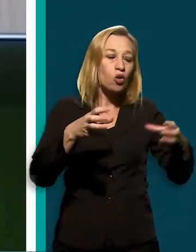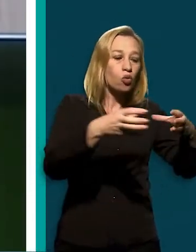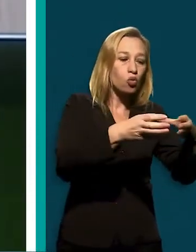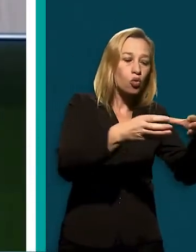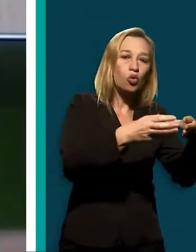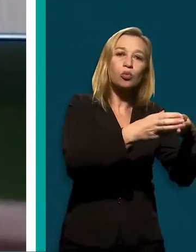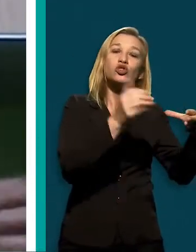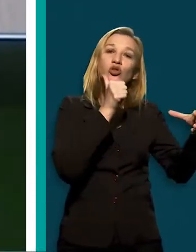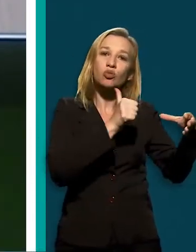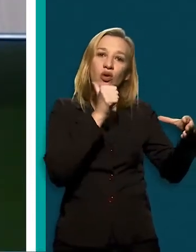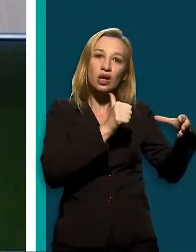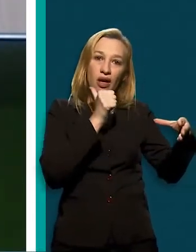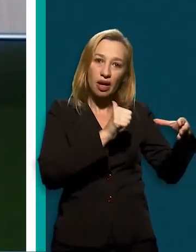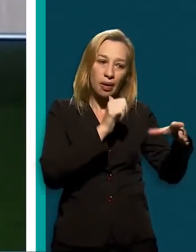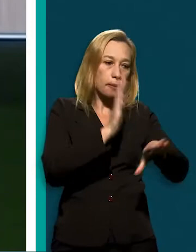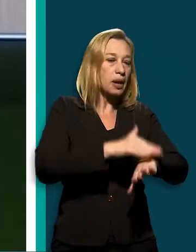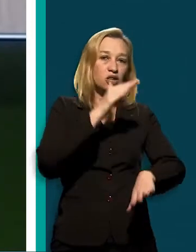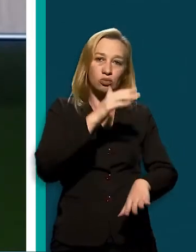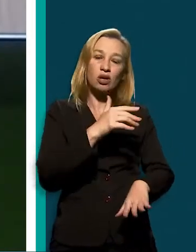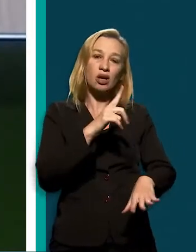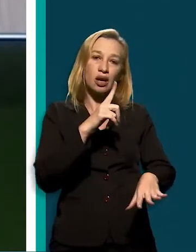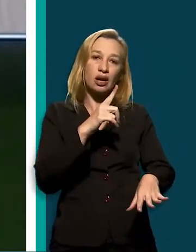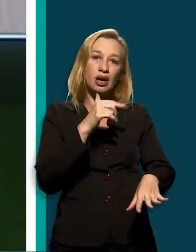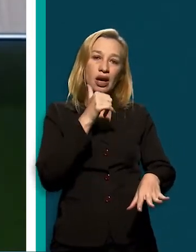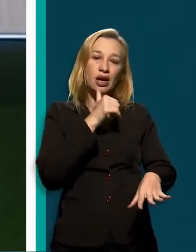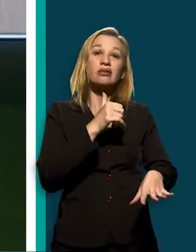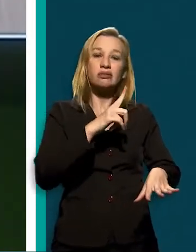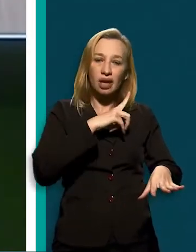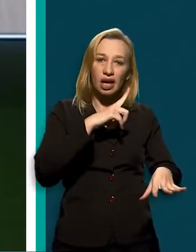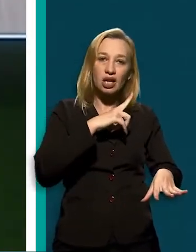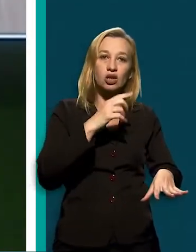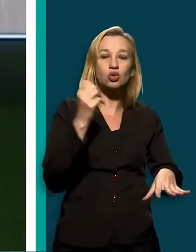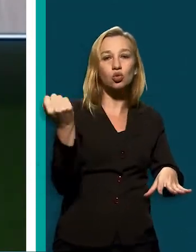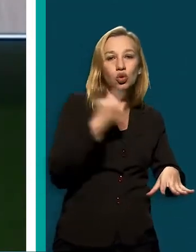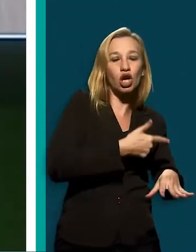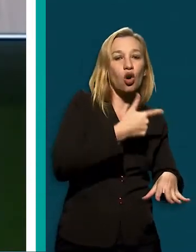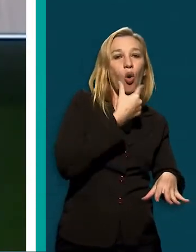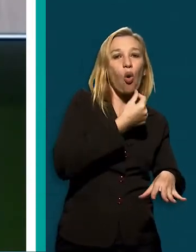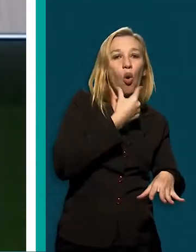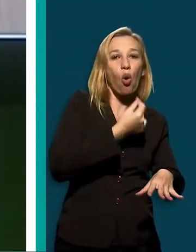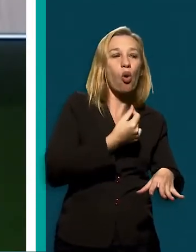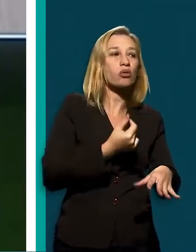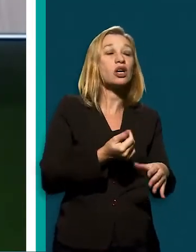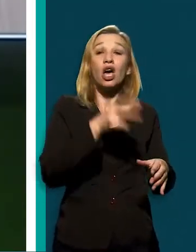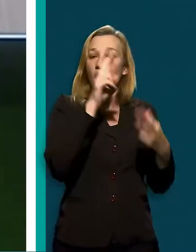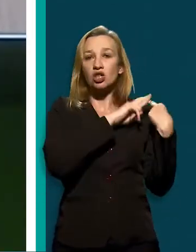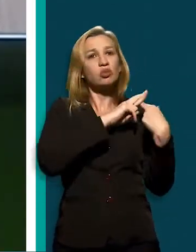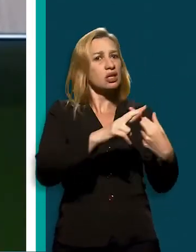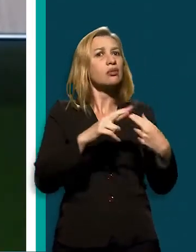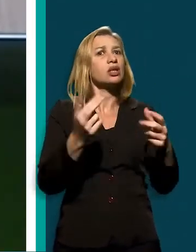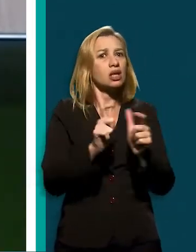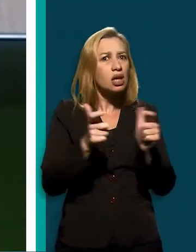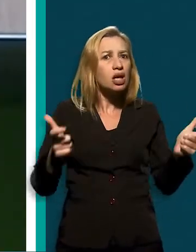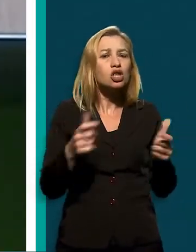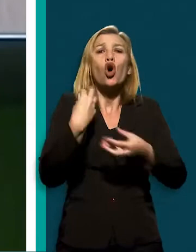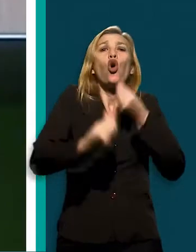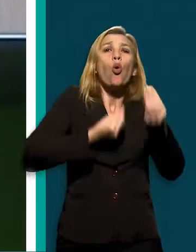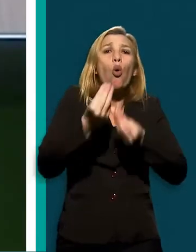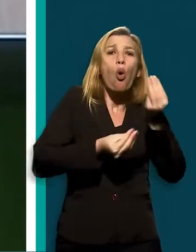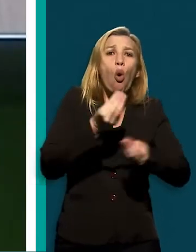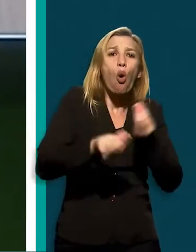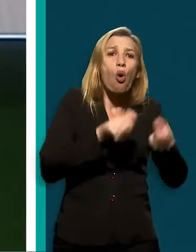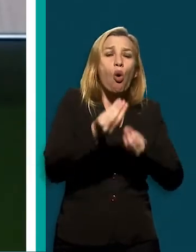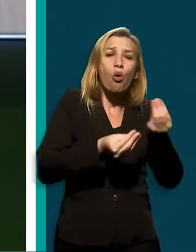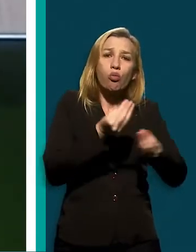sustento, tem uma equipe de mulheres, que aqui tem muito mais mulheres do que homens, que são provedoras do seu lar, e é uma responsabilidade muito